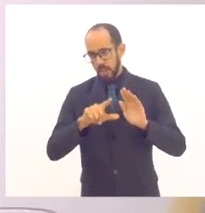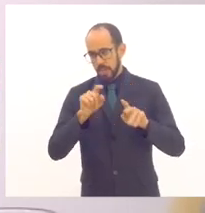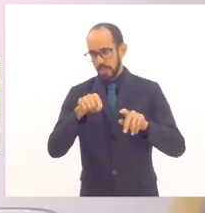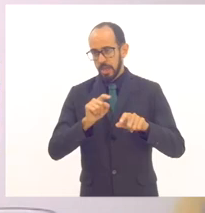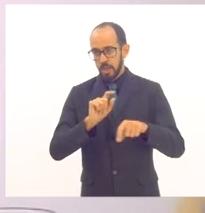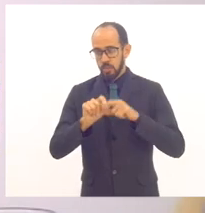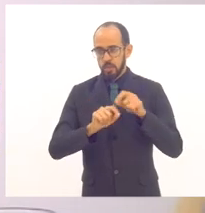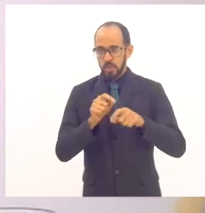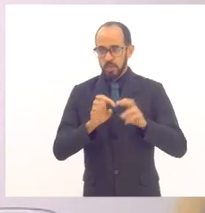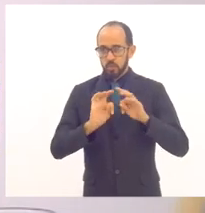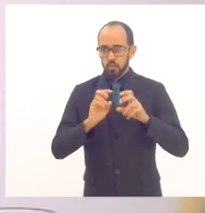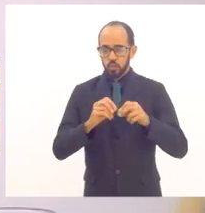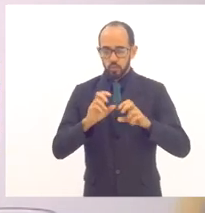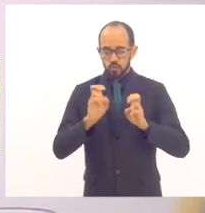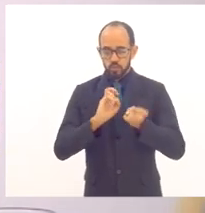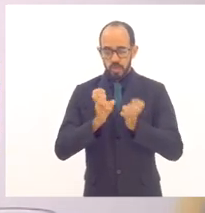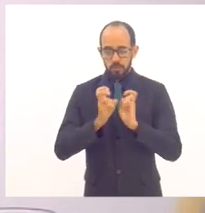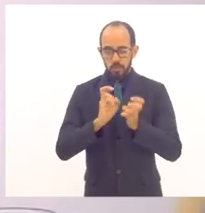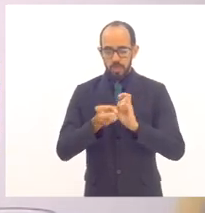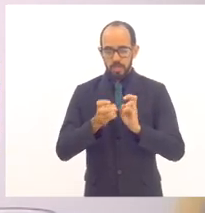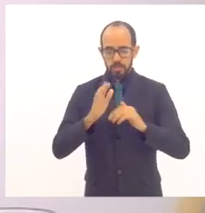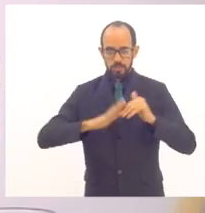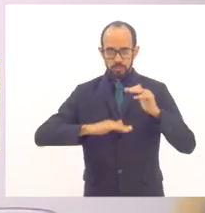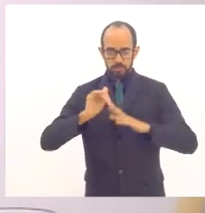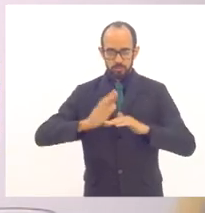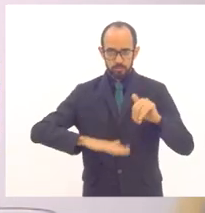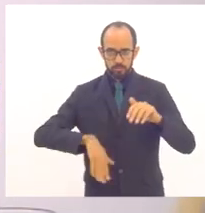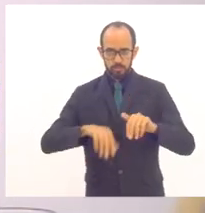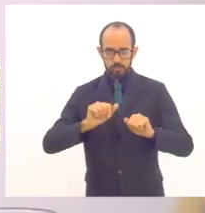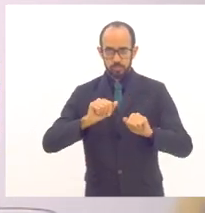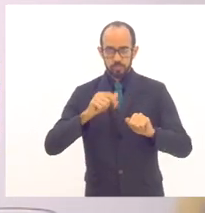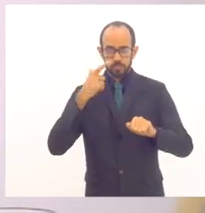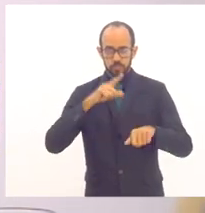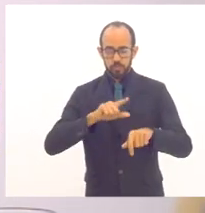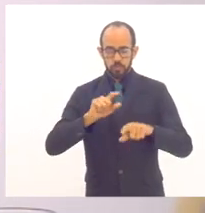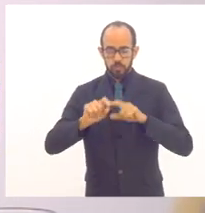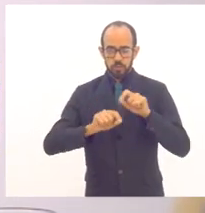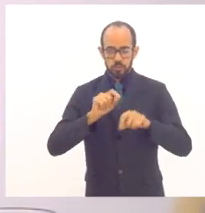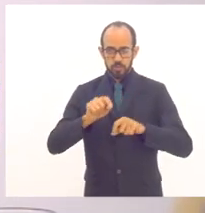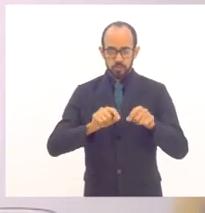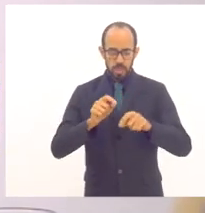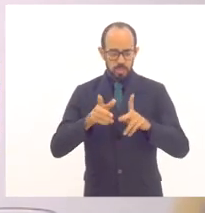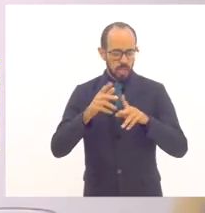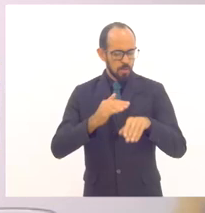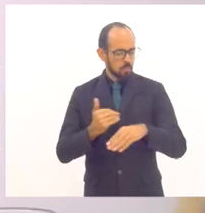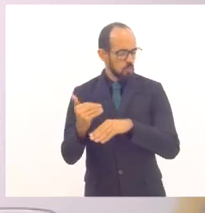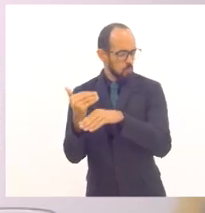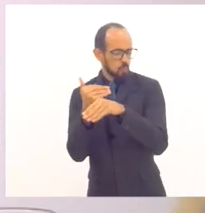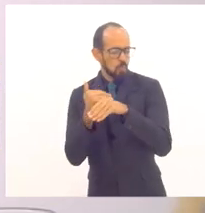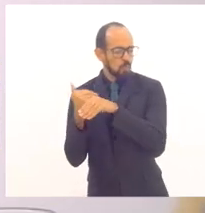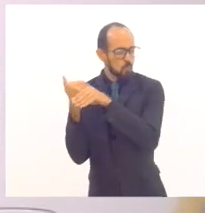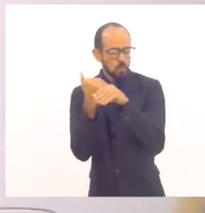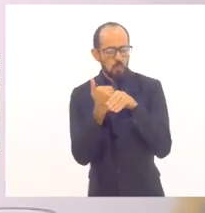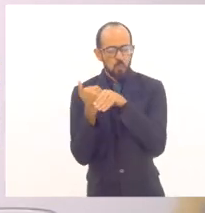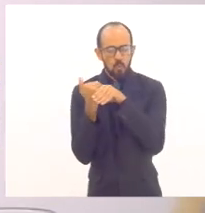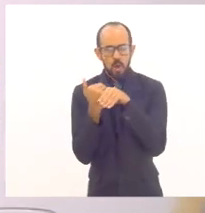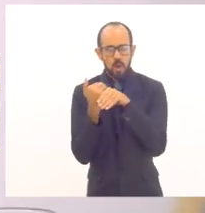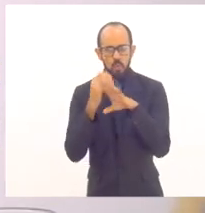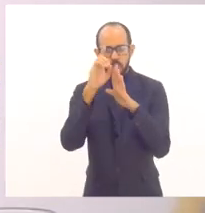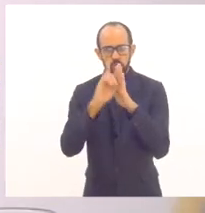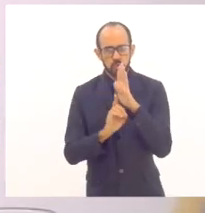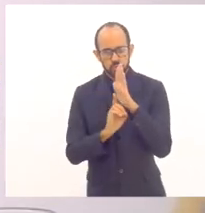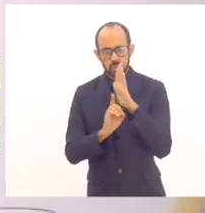que todos os capoeiristas e capoeiras tenham os mesmos direitos e